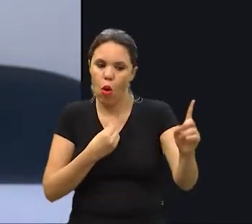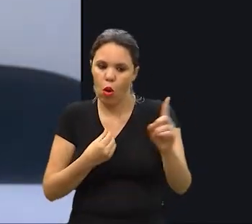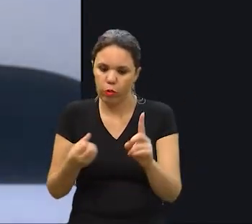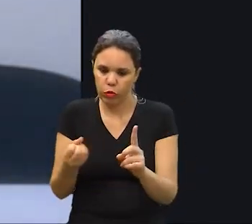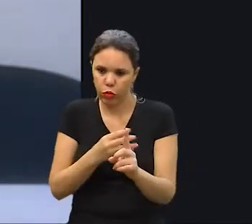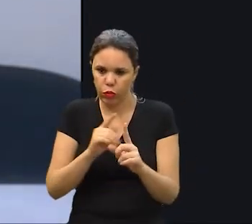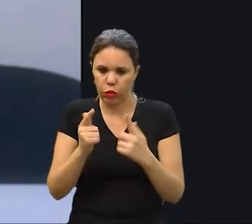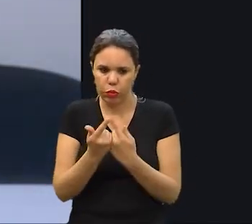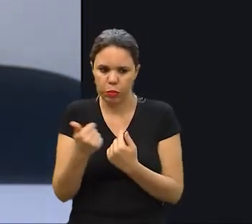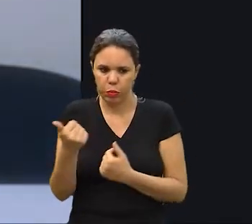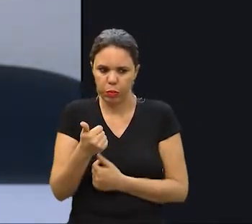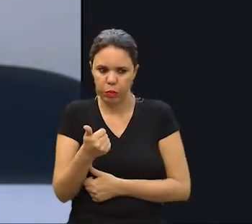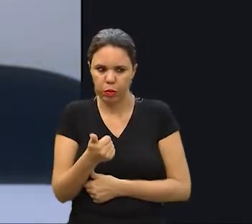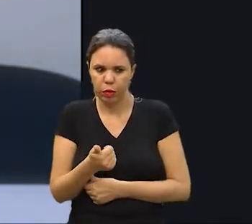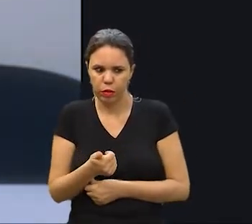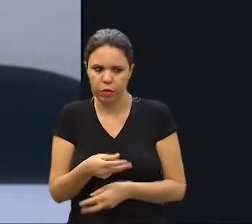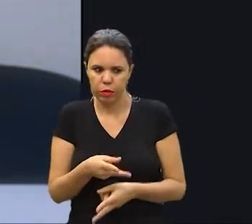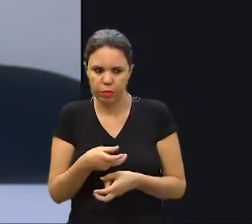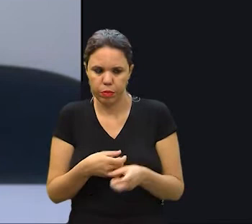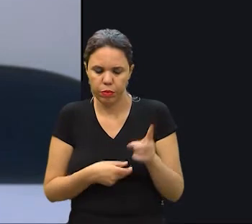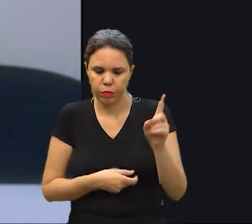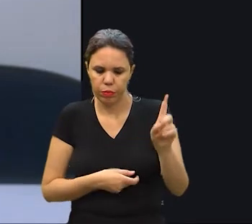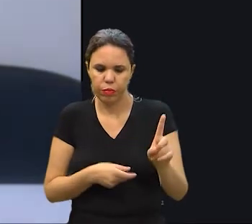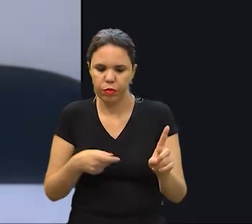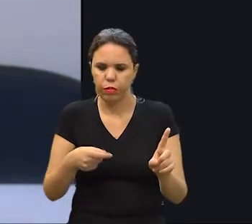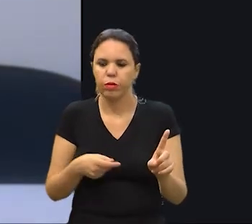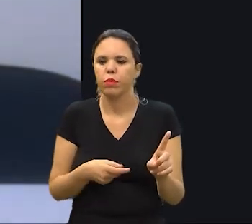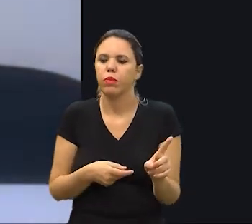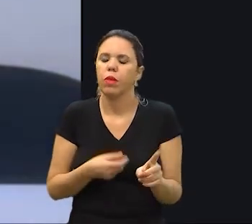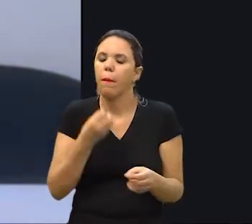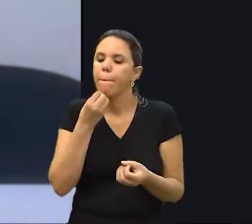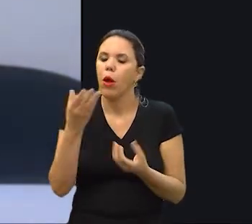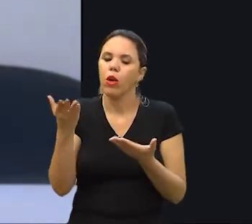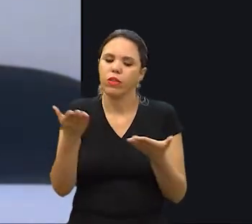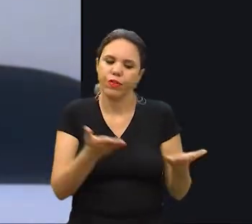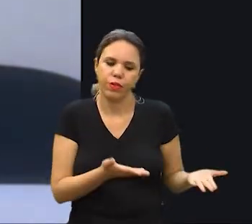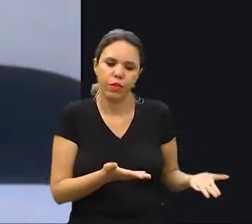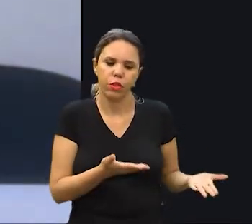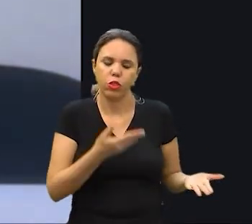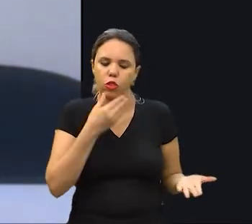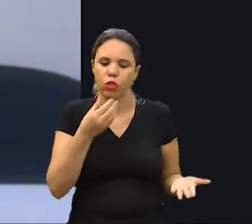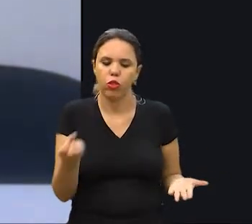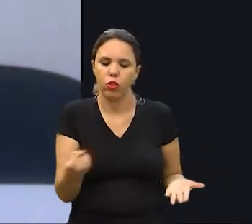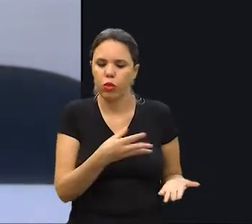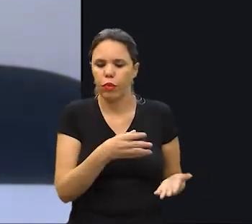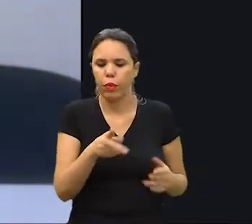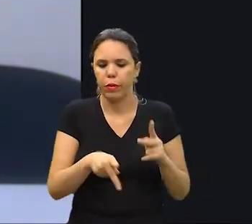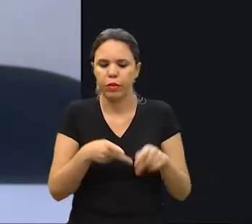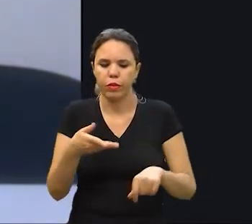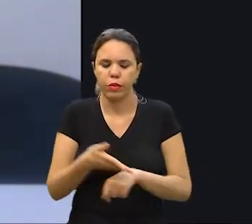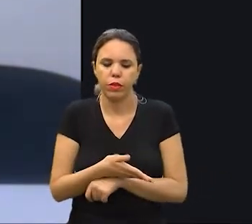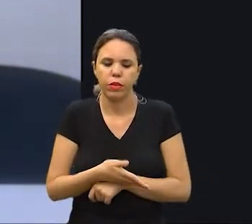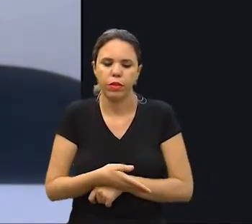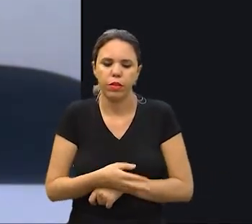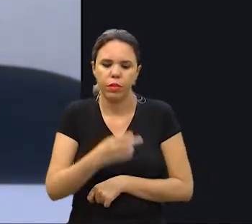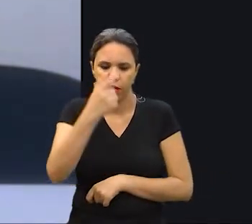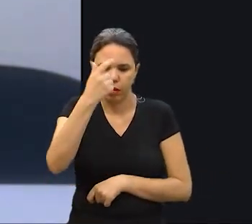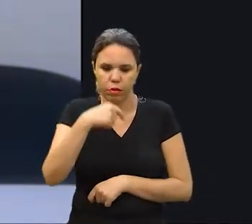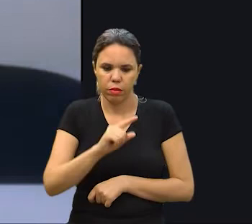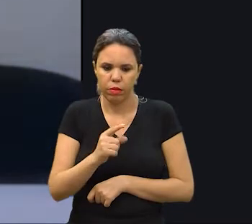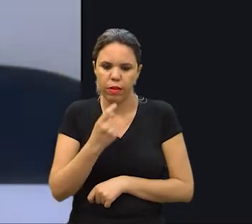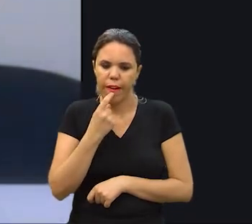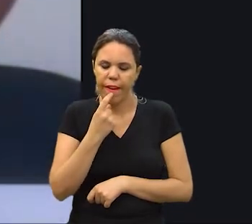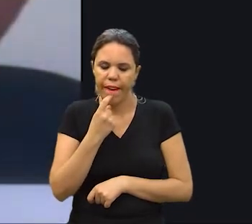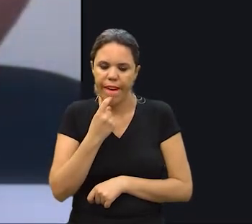está entrando no grupo, primeira vez, quem dá as boas-vindas para esse novo integrante não sou